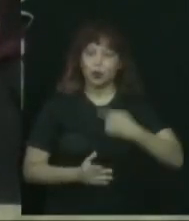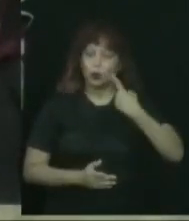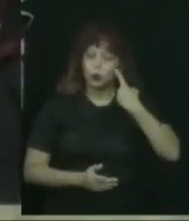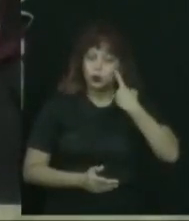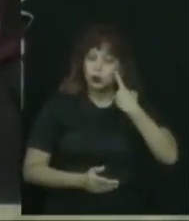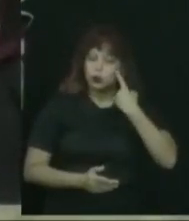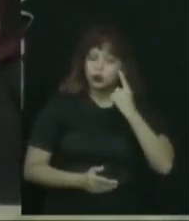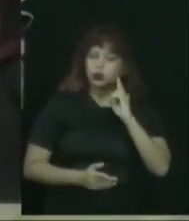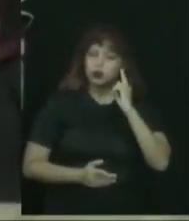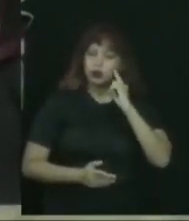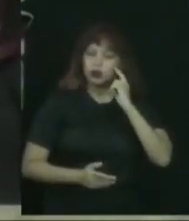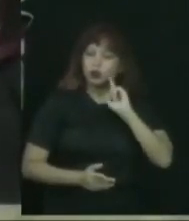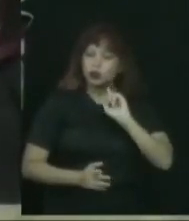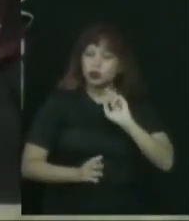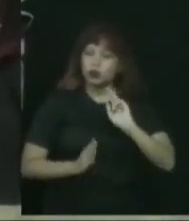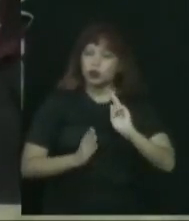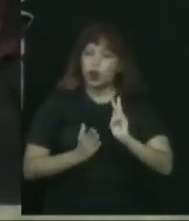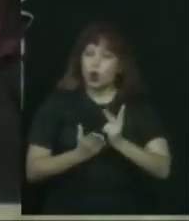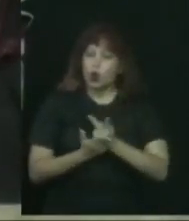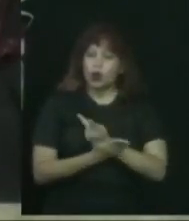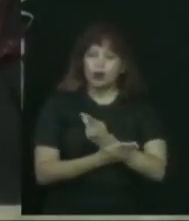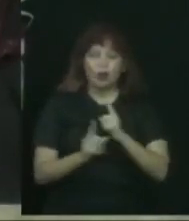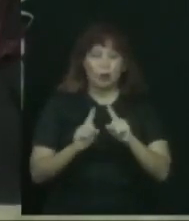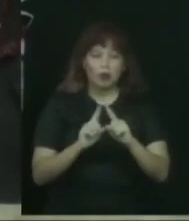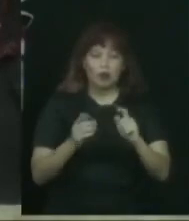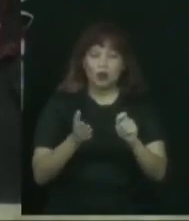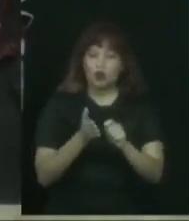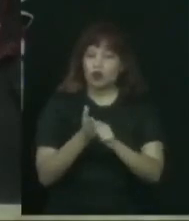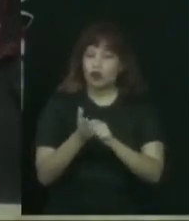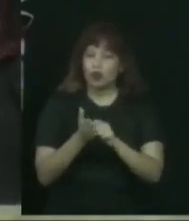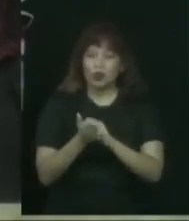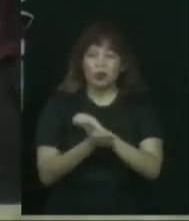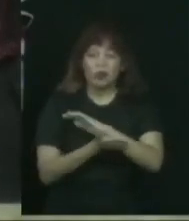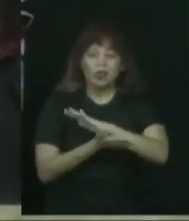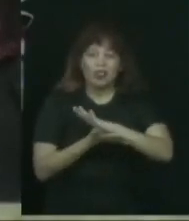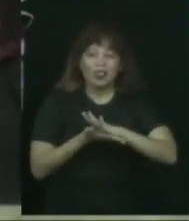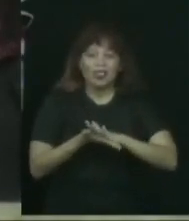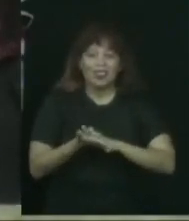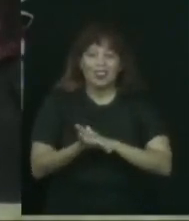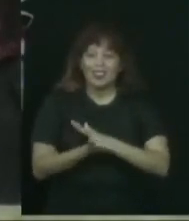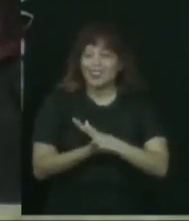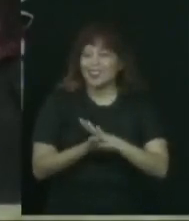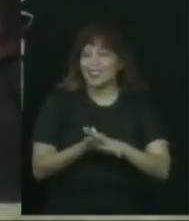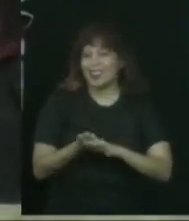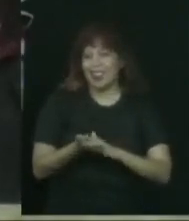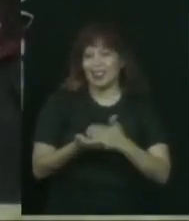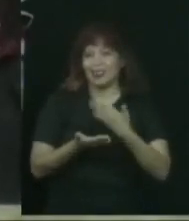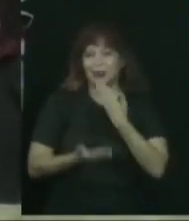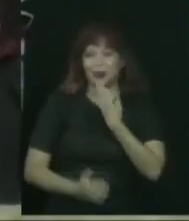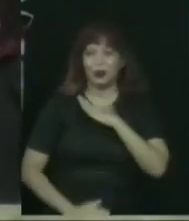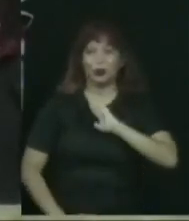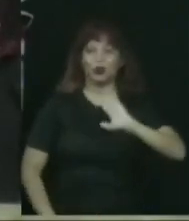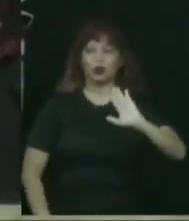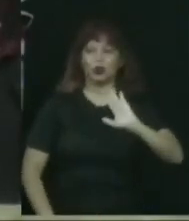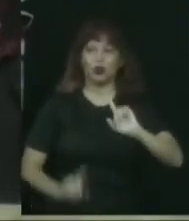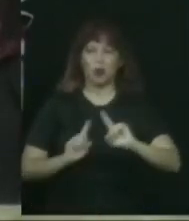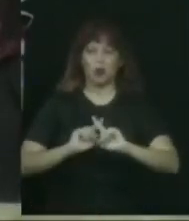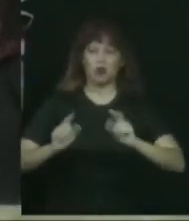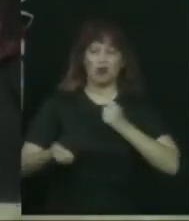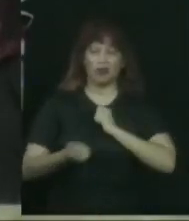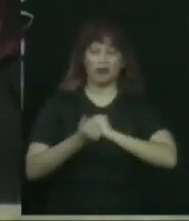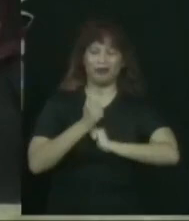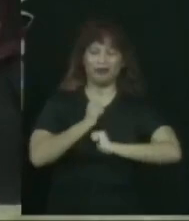passando e ainda não havia escrito sequer uma linha do discurso de posse o que já estava gerando uma certa ansiedade